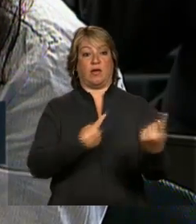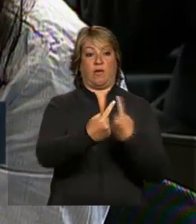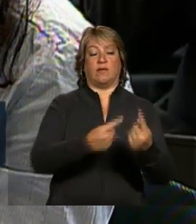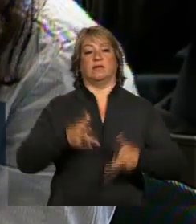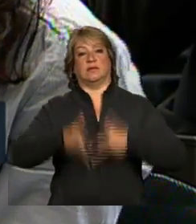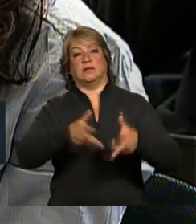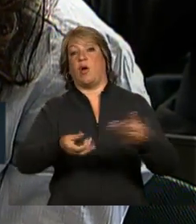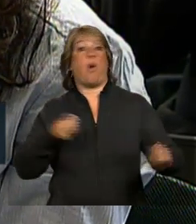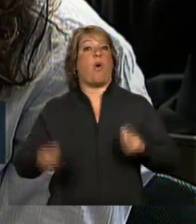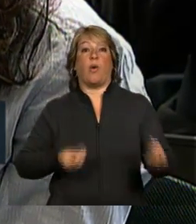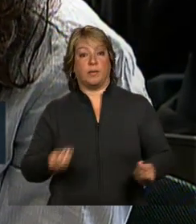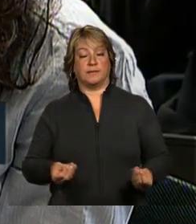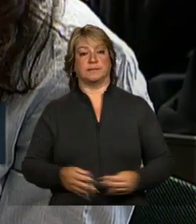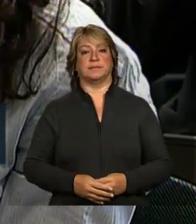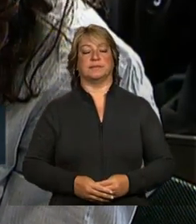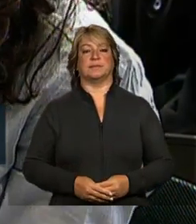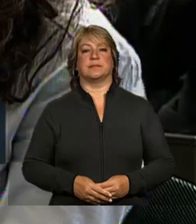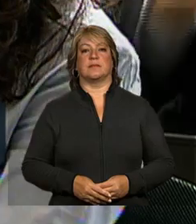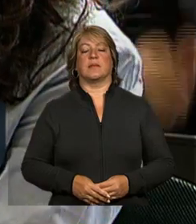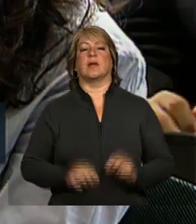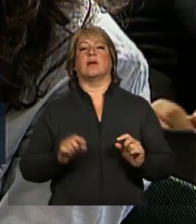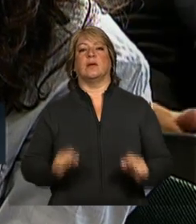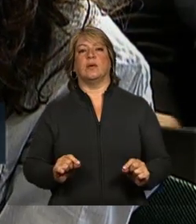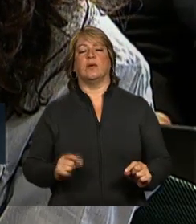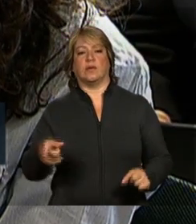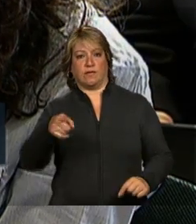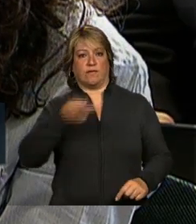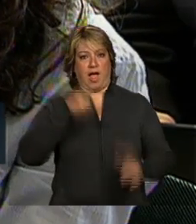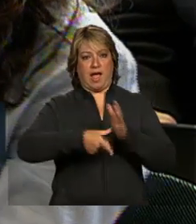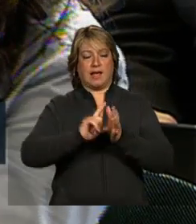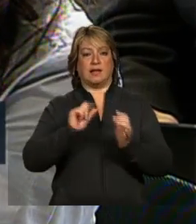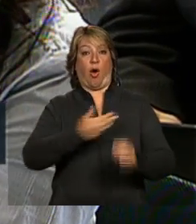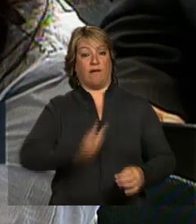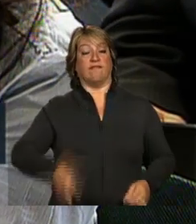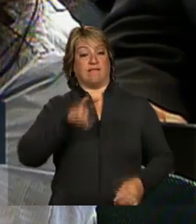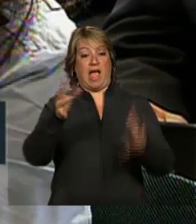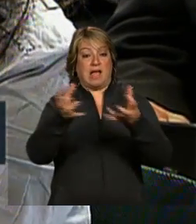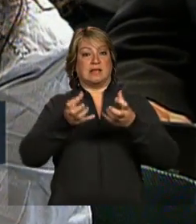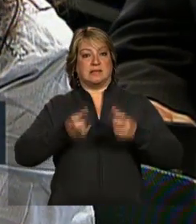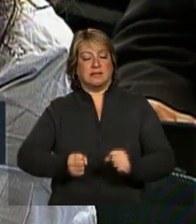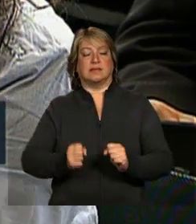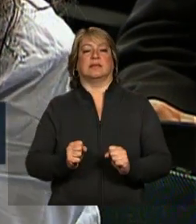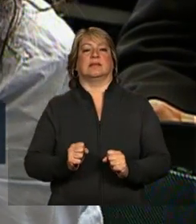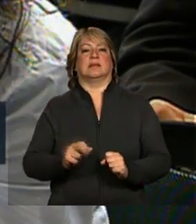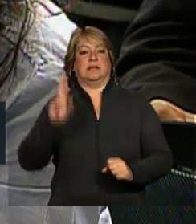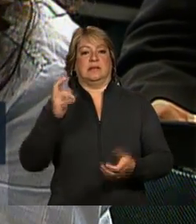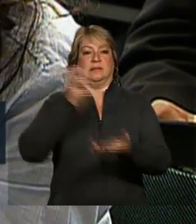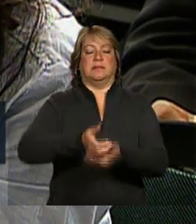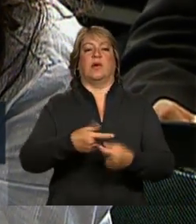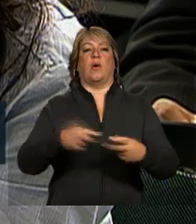quanto eh ferrovias e o senhor falou que o governo vai absorver aqueles trechos de ferrovias que não